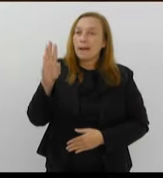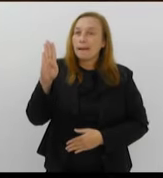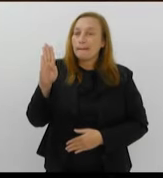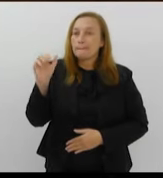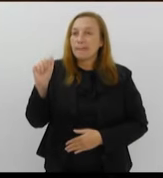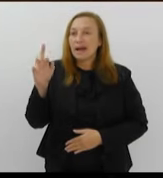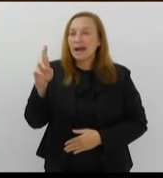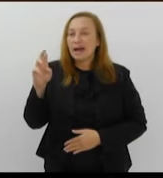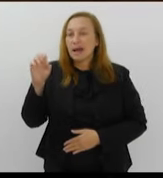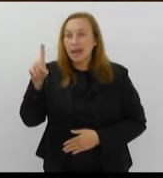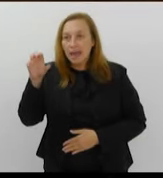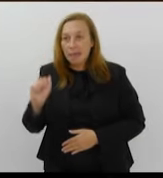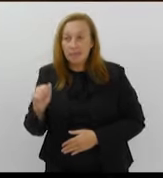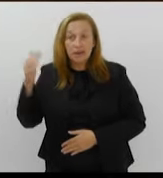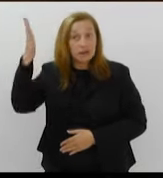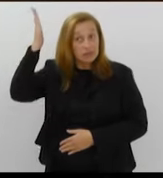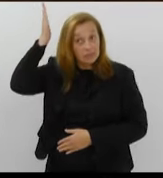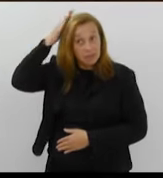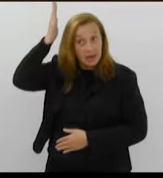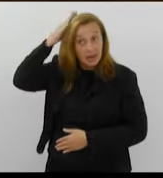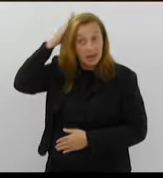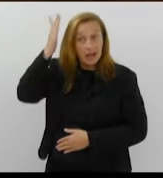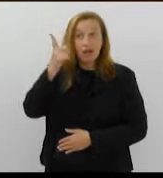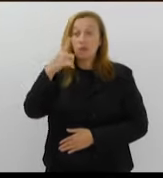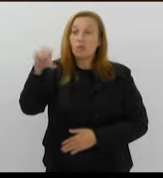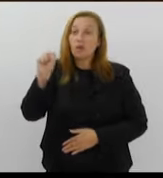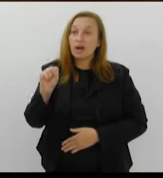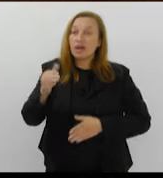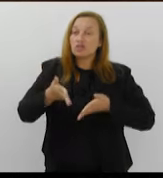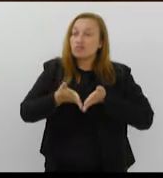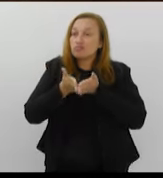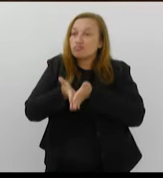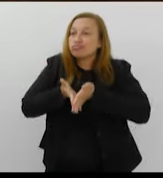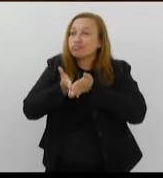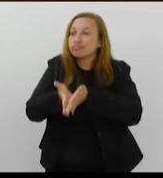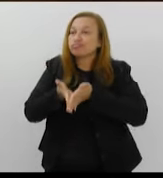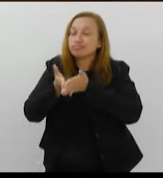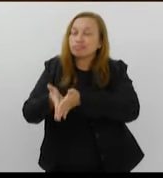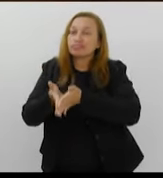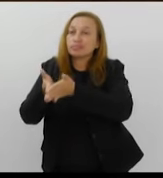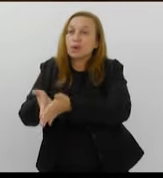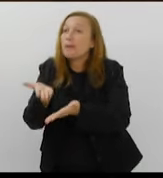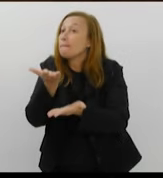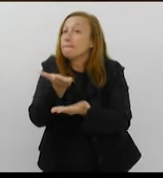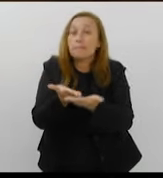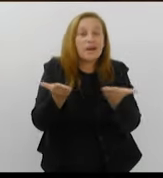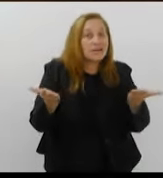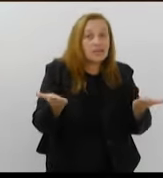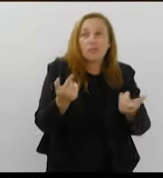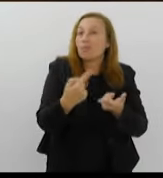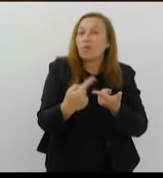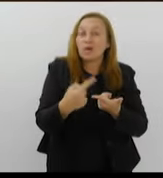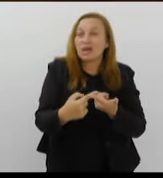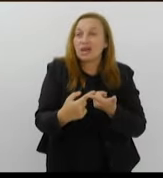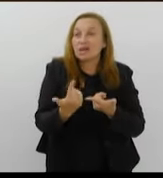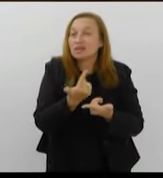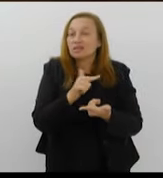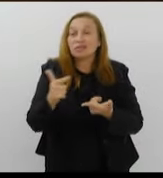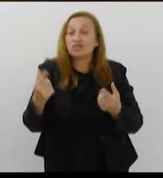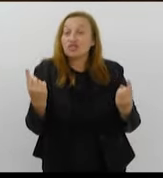lá no Pará, um gás que é levado de navio, perdemos porque nós não